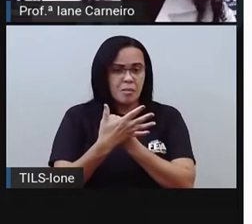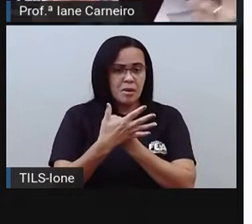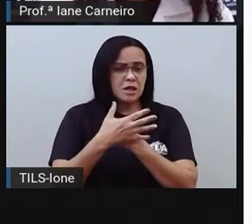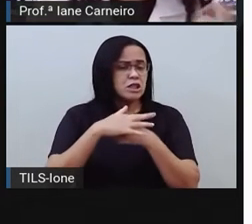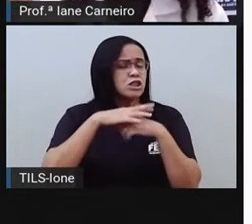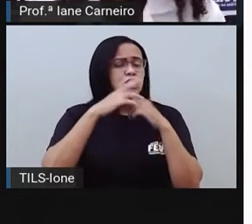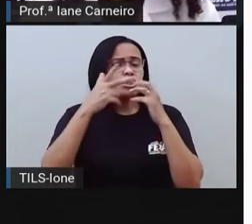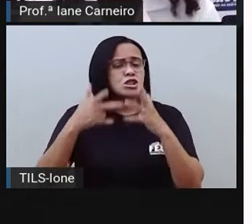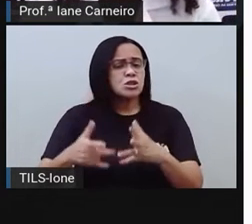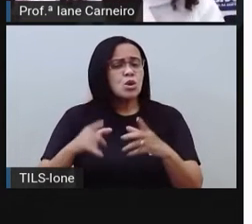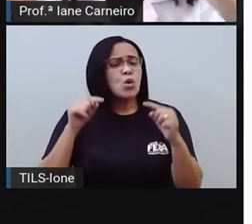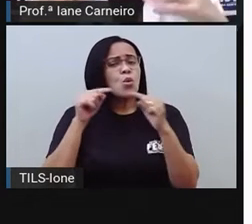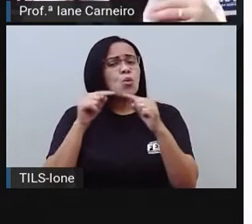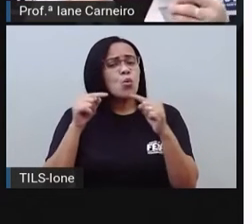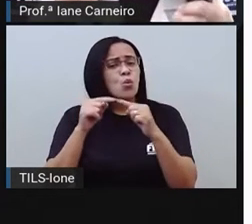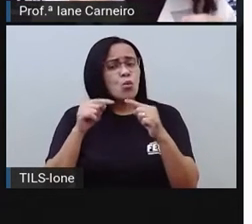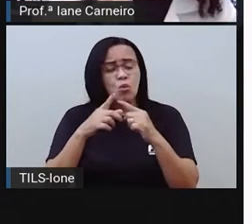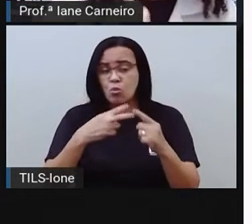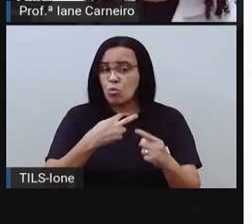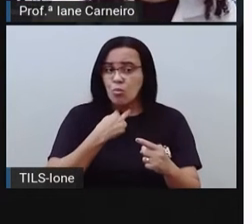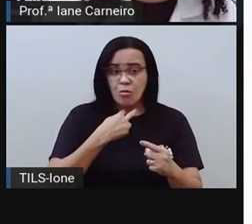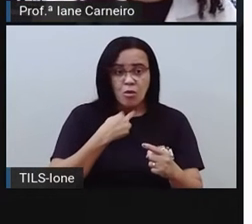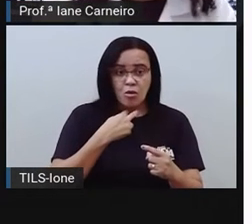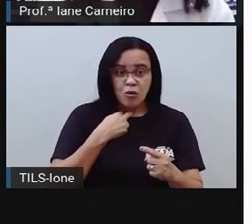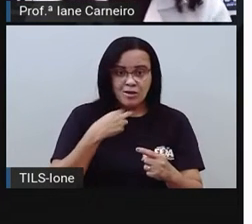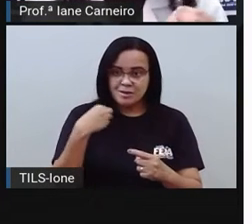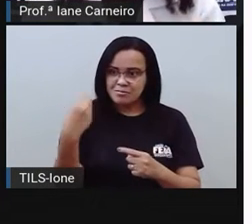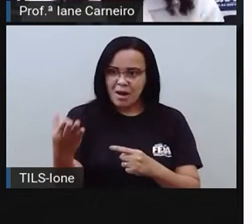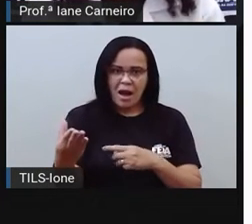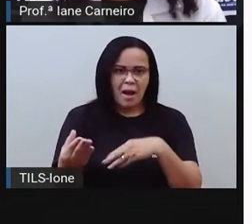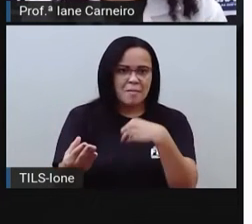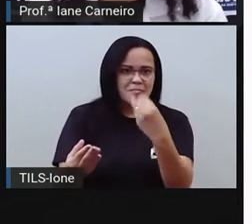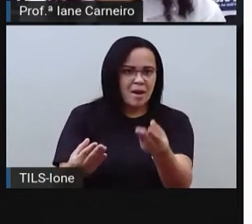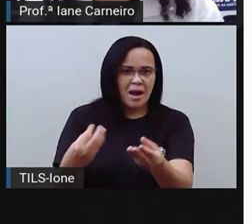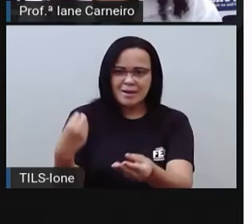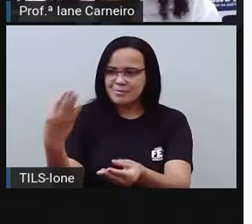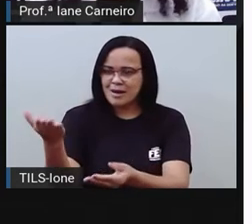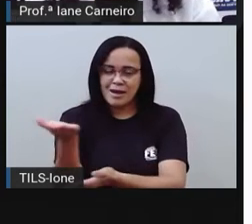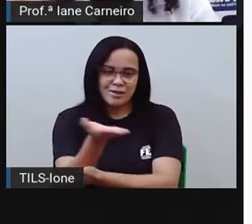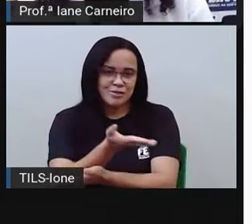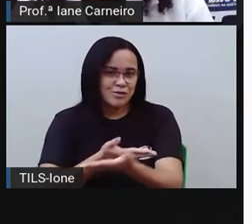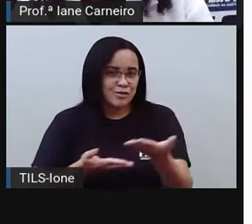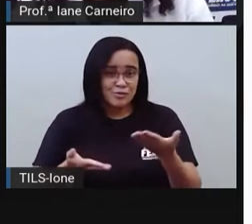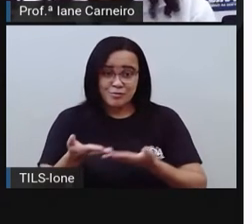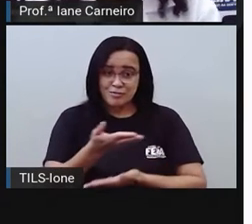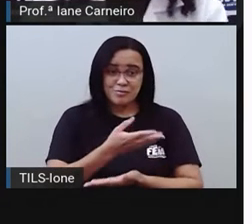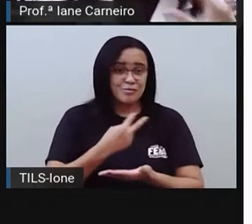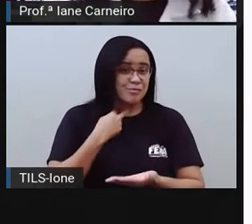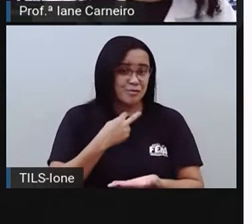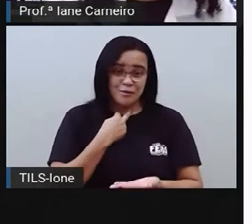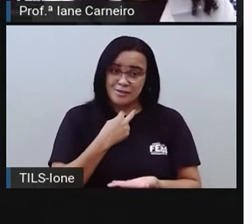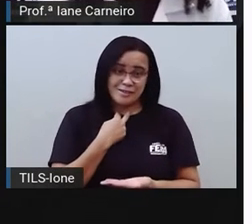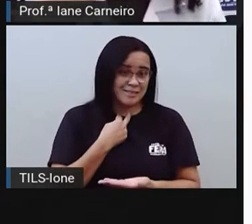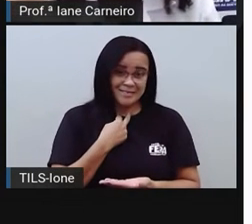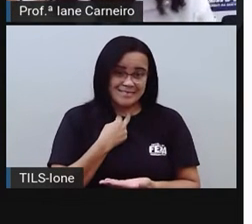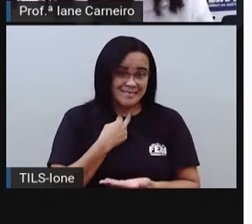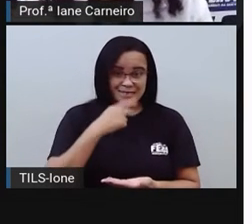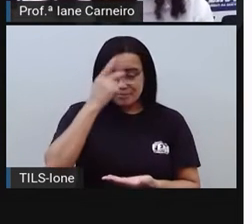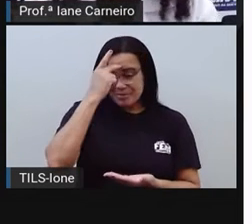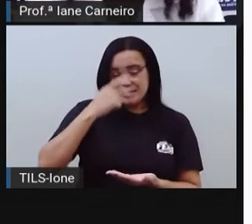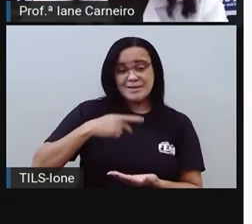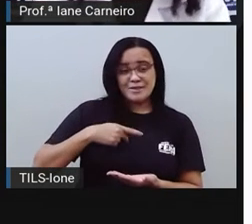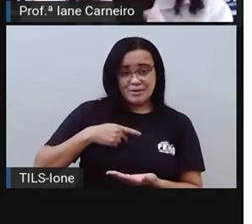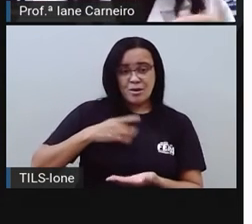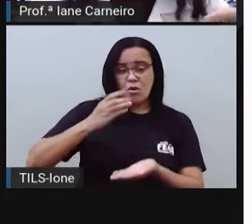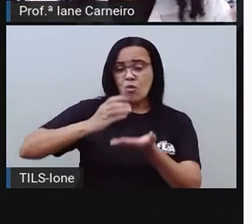podia, e agora menos ainda. A gente não pode compartilhar objetos pessoais, né? Como batom, copo, né?